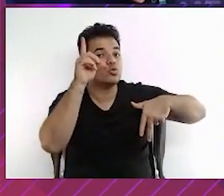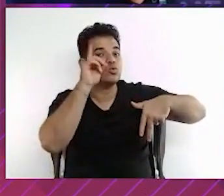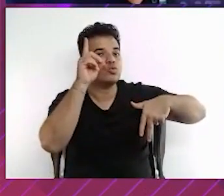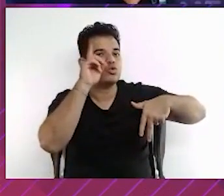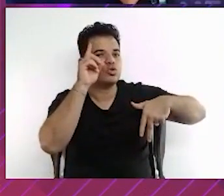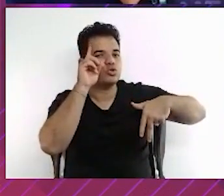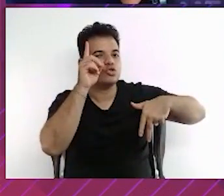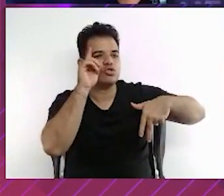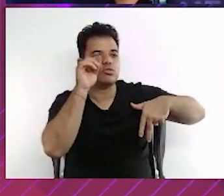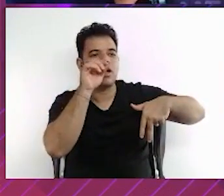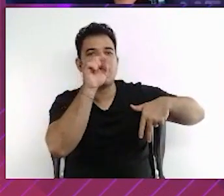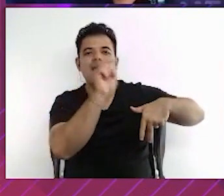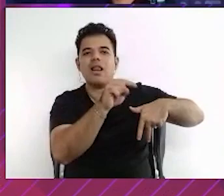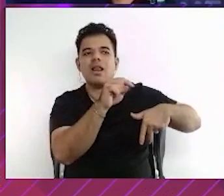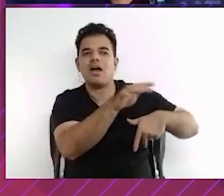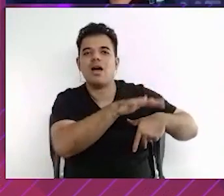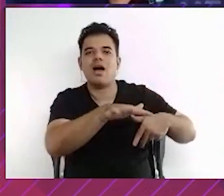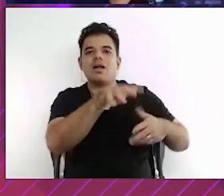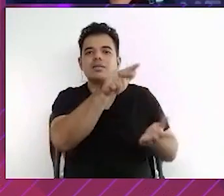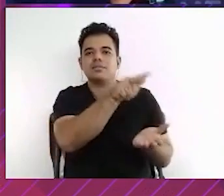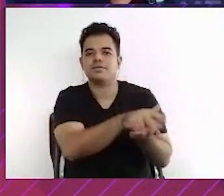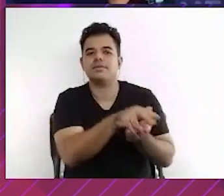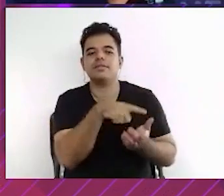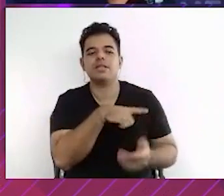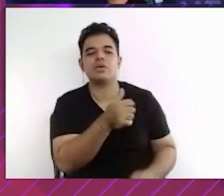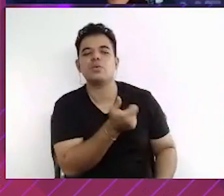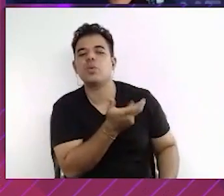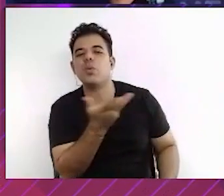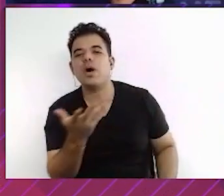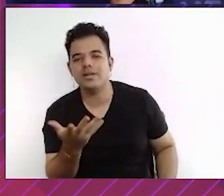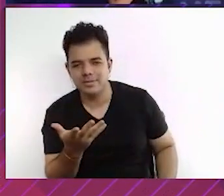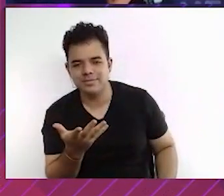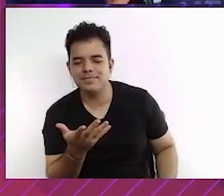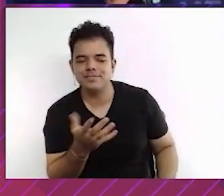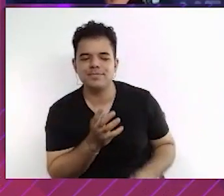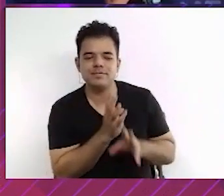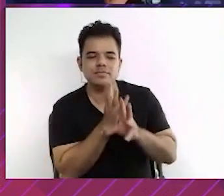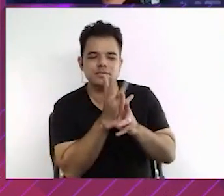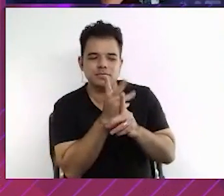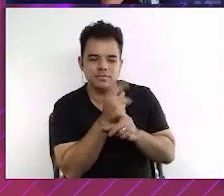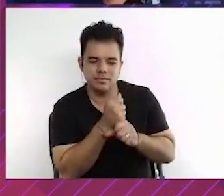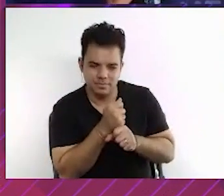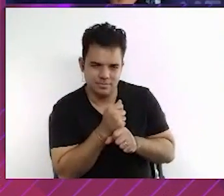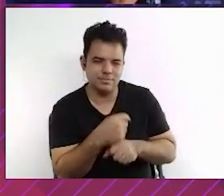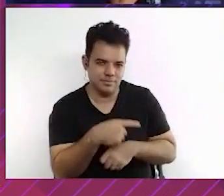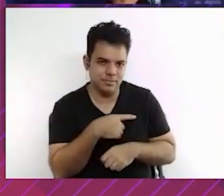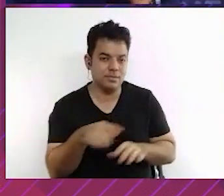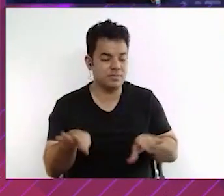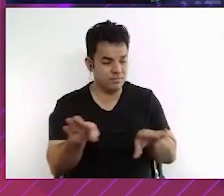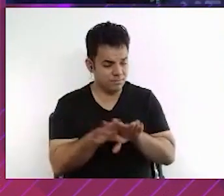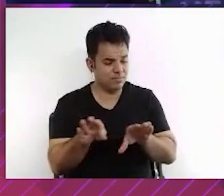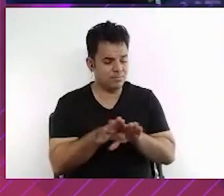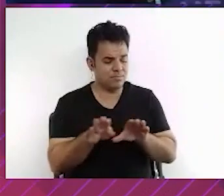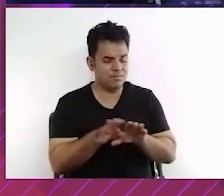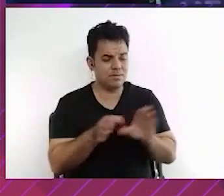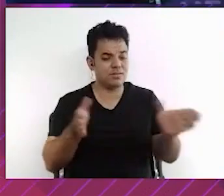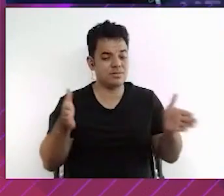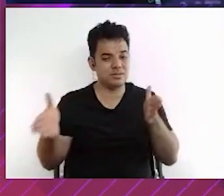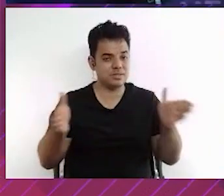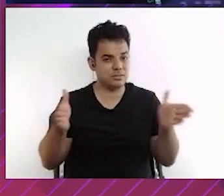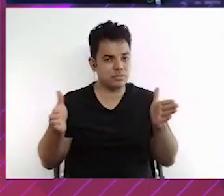setor. E a série temporal, ela pode ser decomposta em